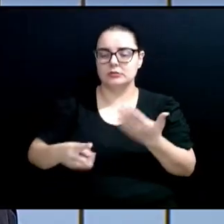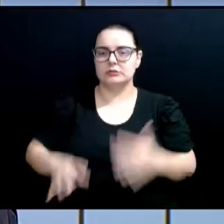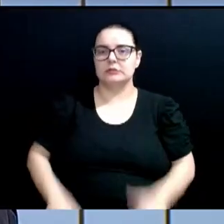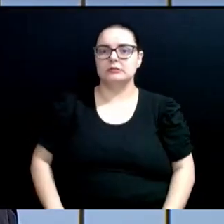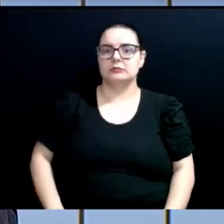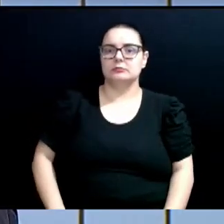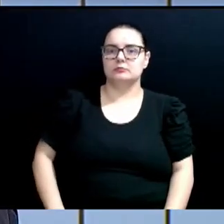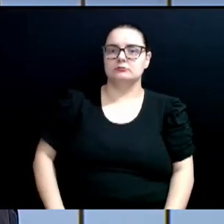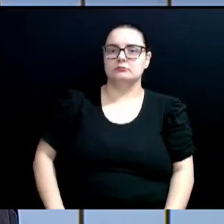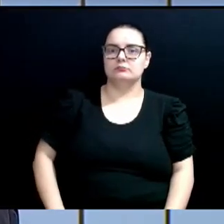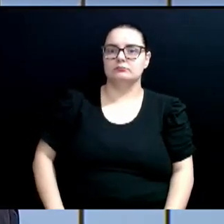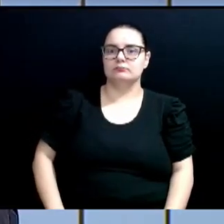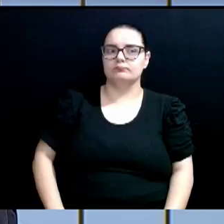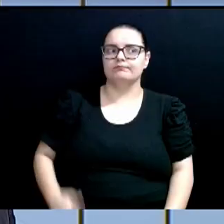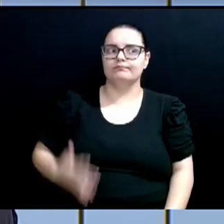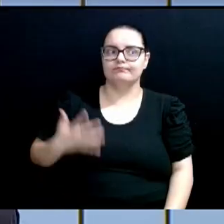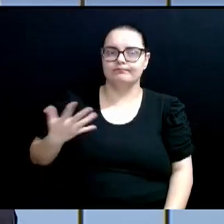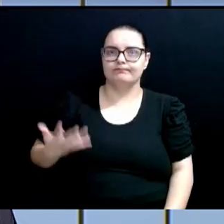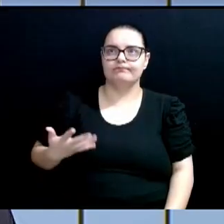numa